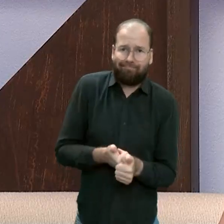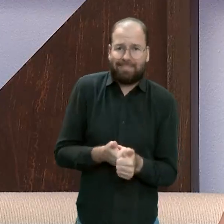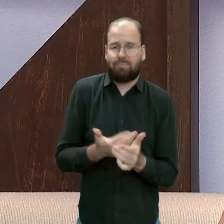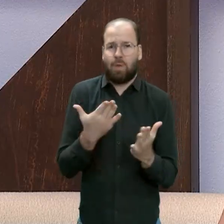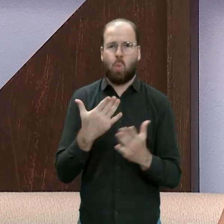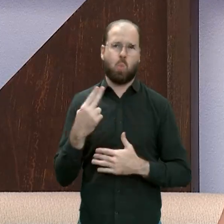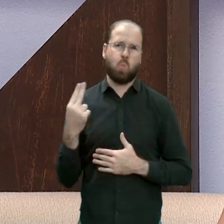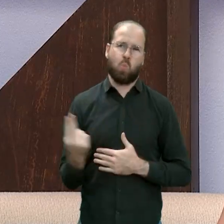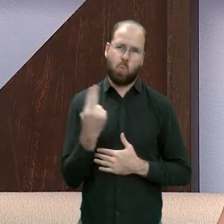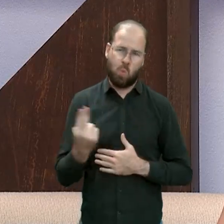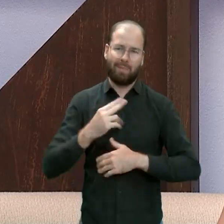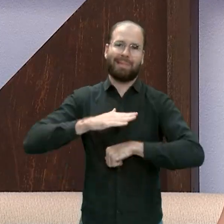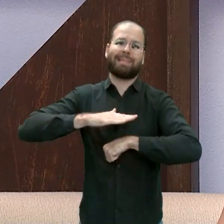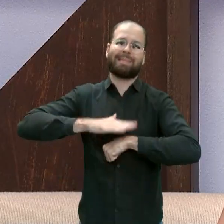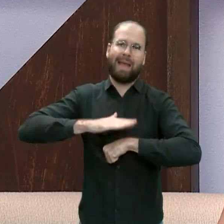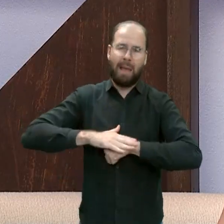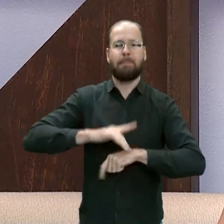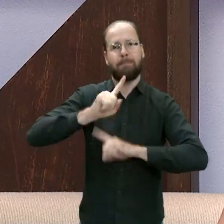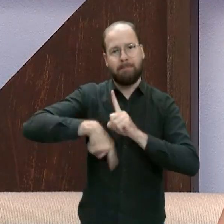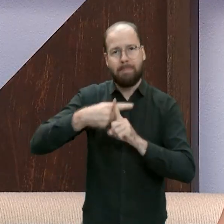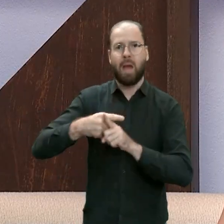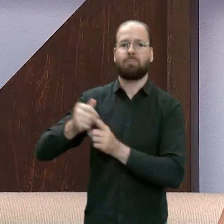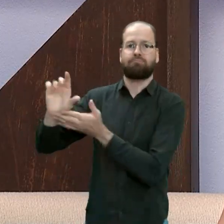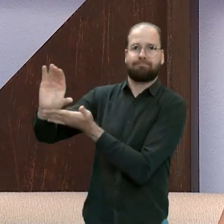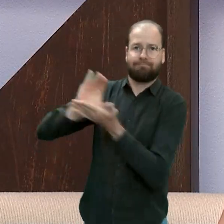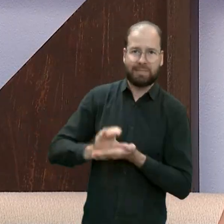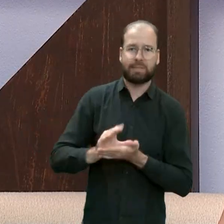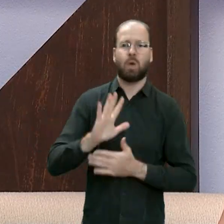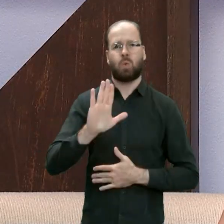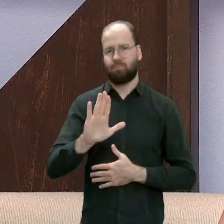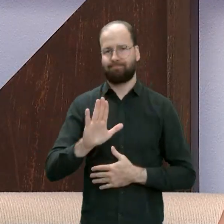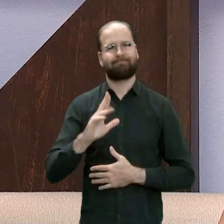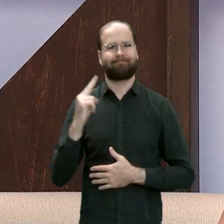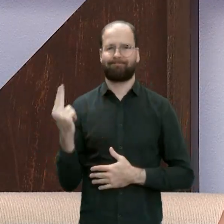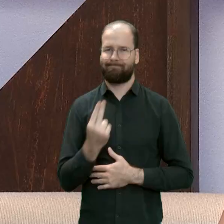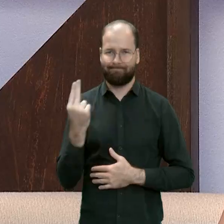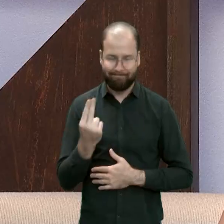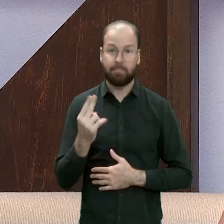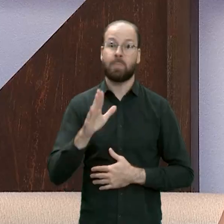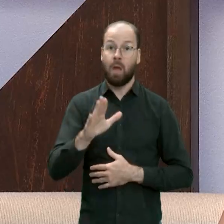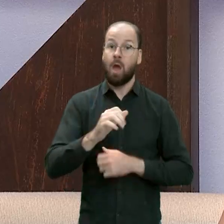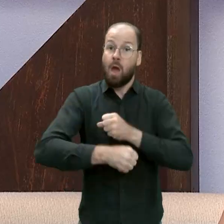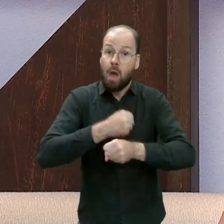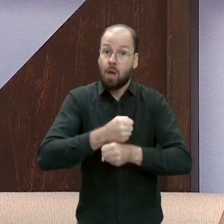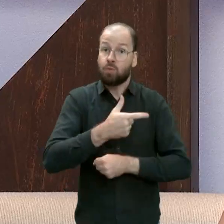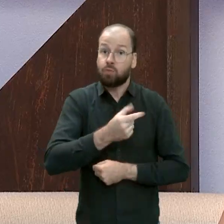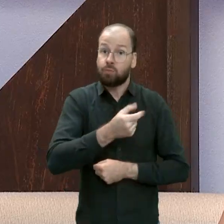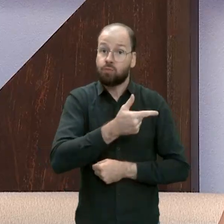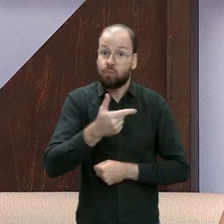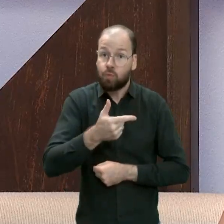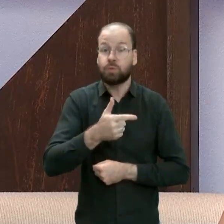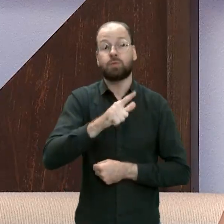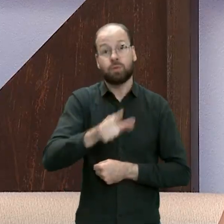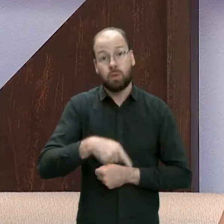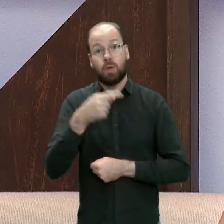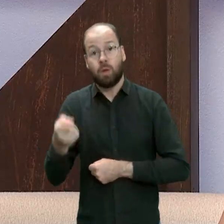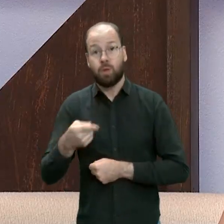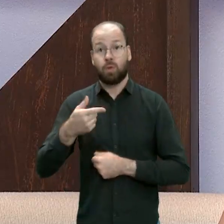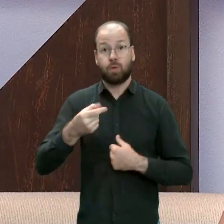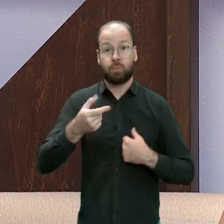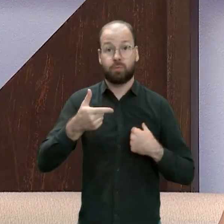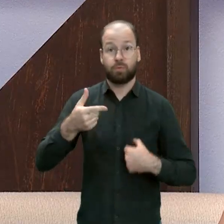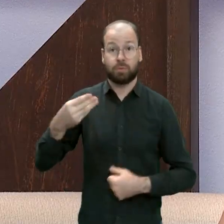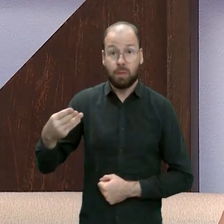possível, em virtude da questão de orçamento. Então, ao longo de 2022, 2021 e de 2023, nós